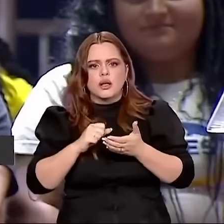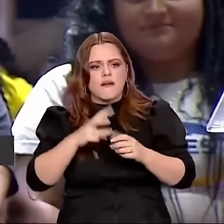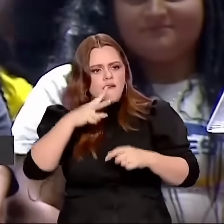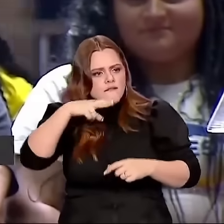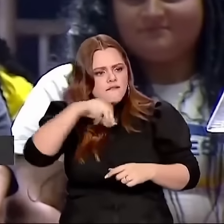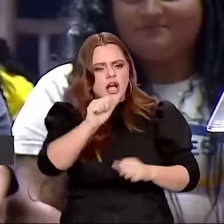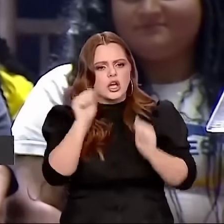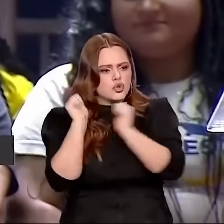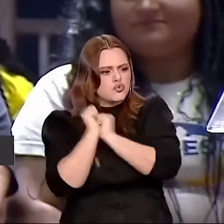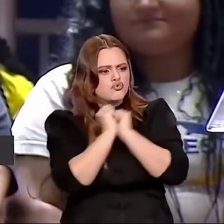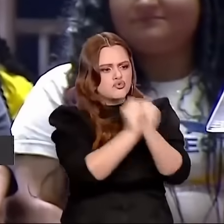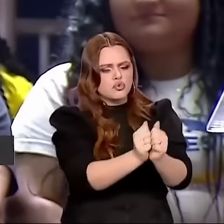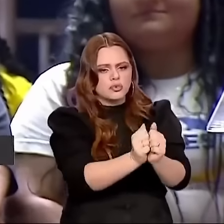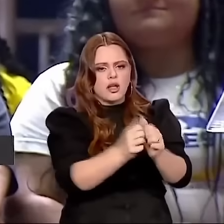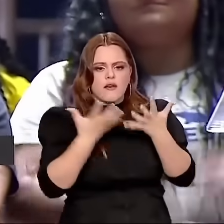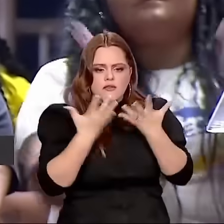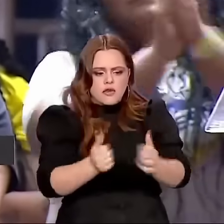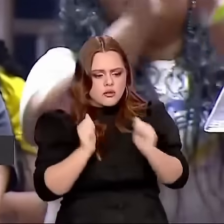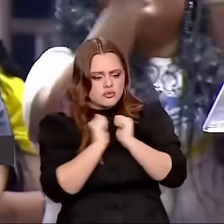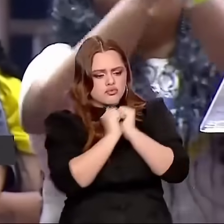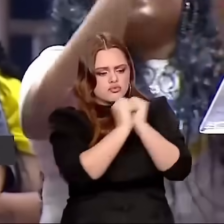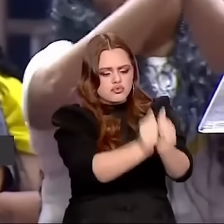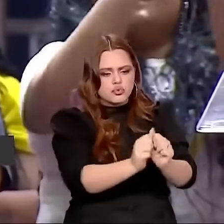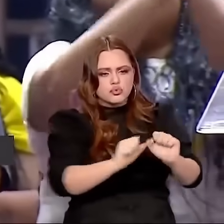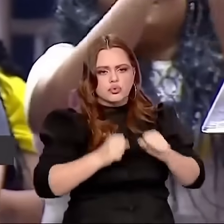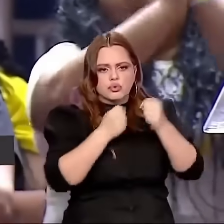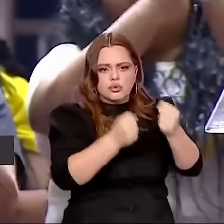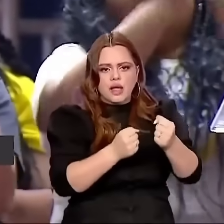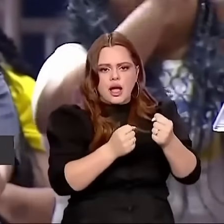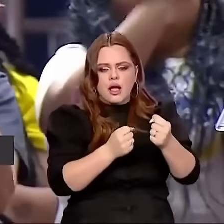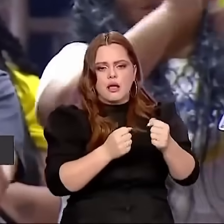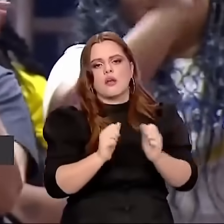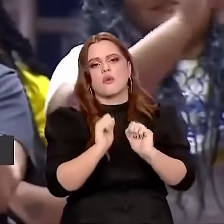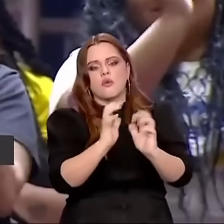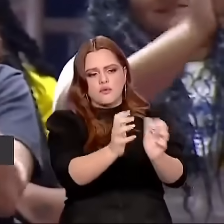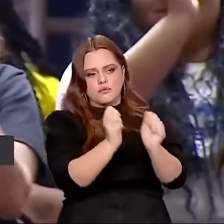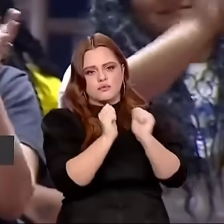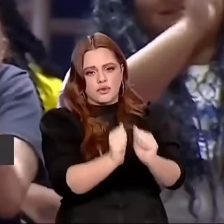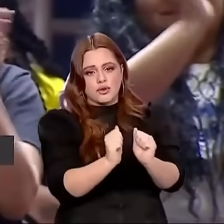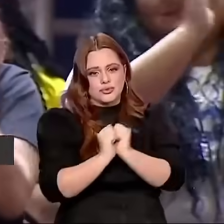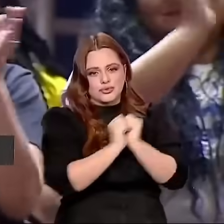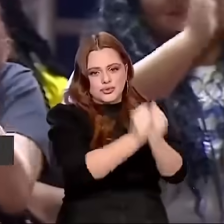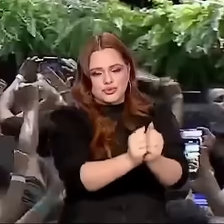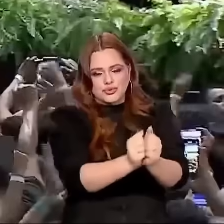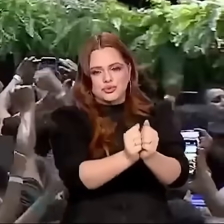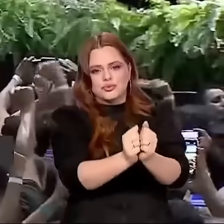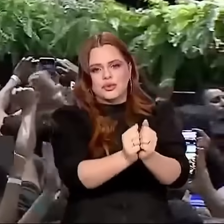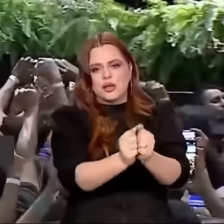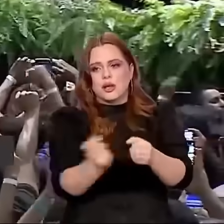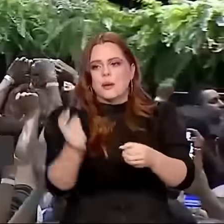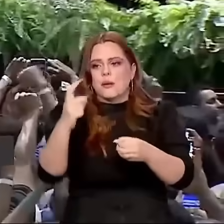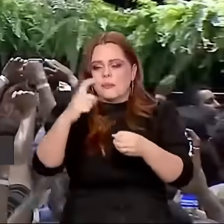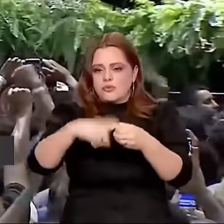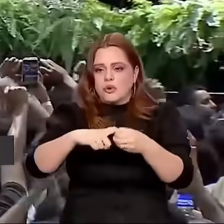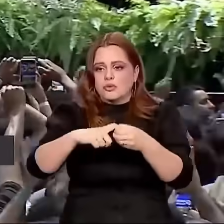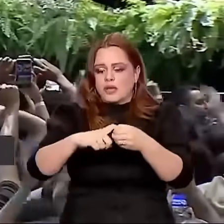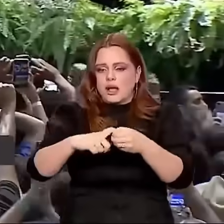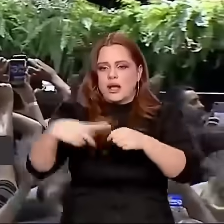luta é nossa, a luta é do povo brasileiro, e nós temos que voltar para